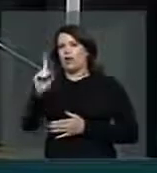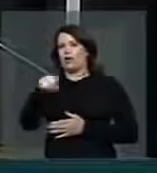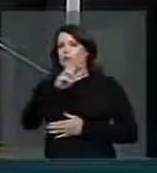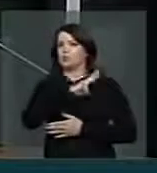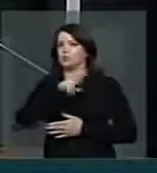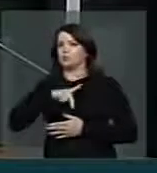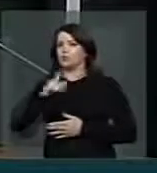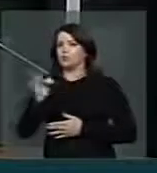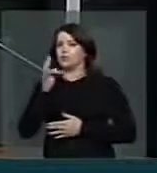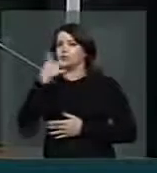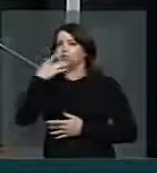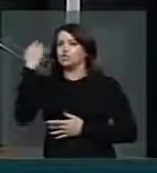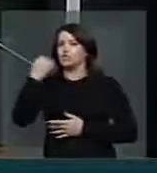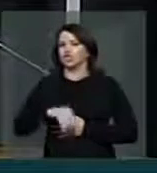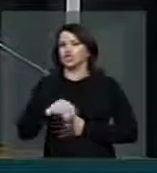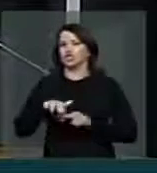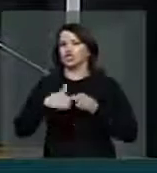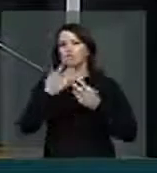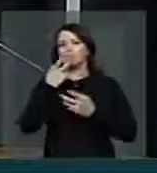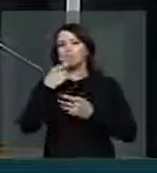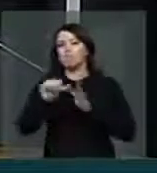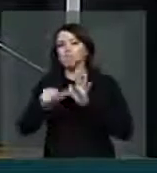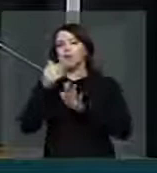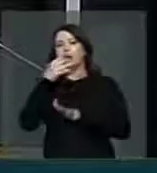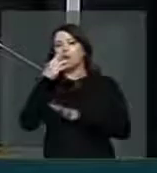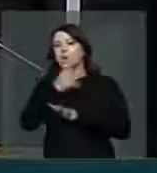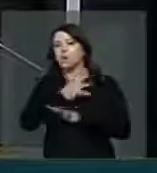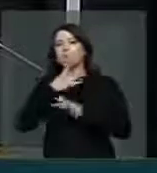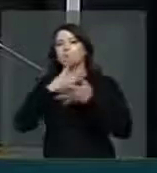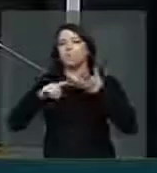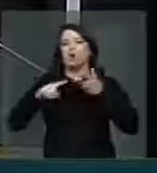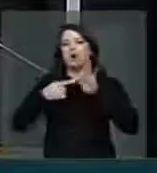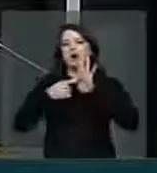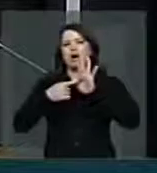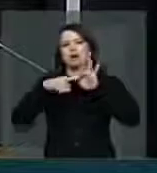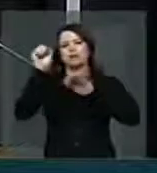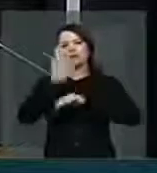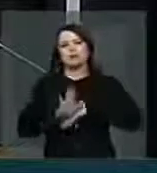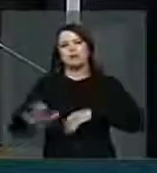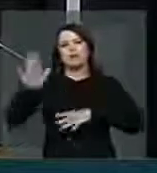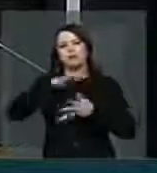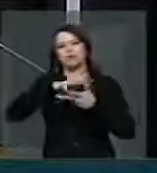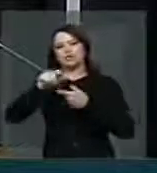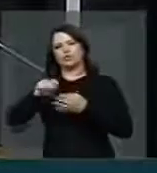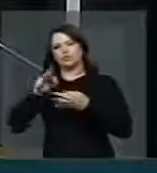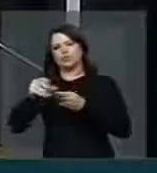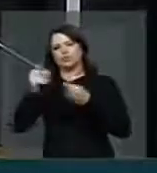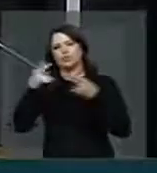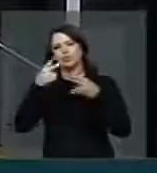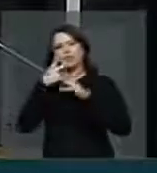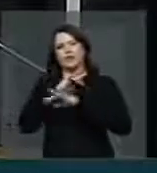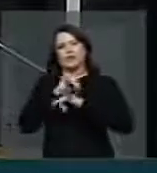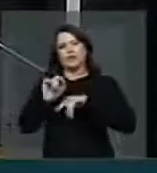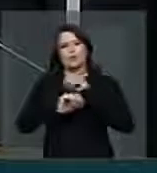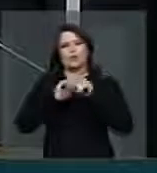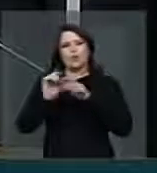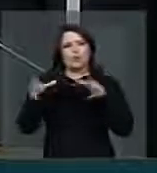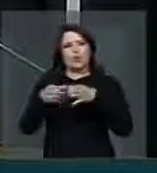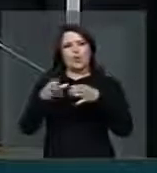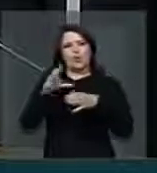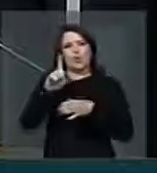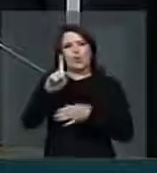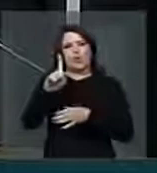Público Federal. Então, primeiro acusa, põe na mídia nacional, mídia mundial, como eu disse no Globo